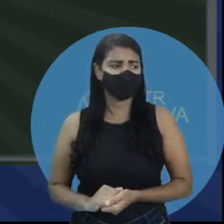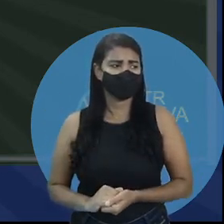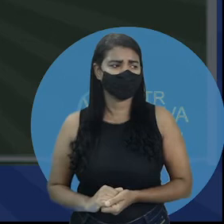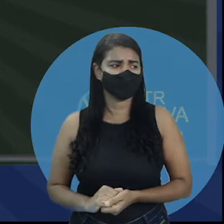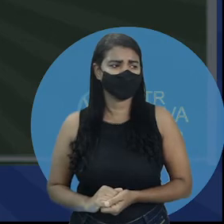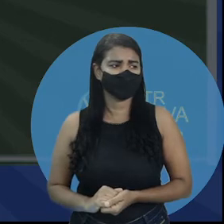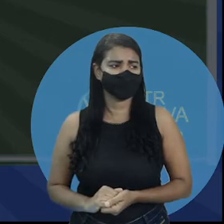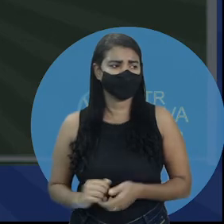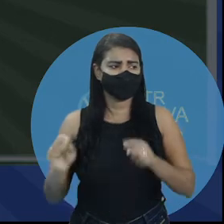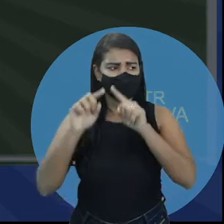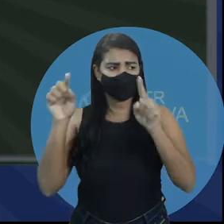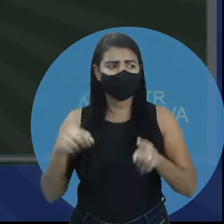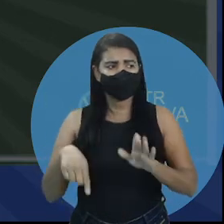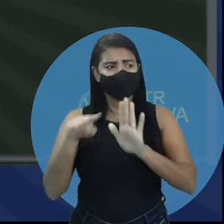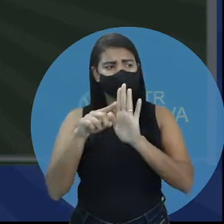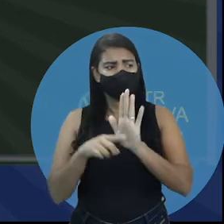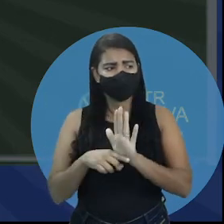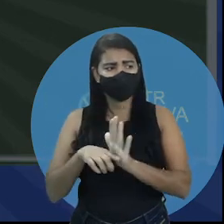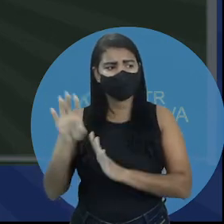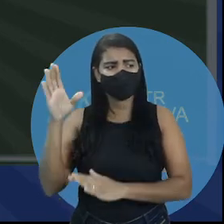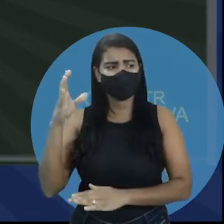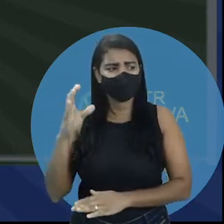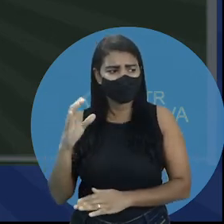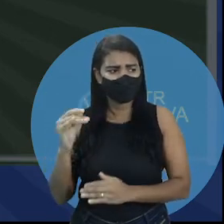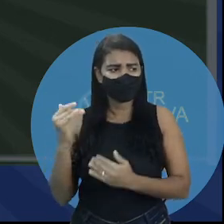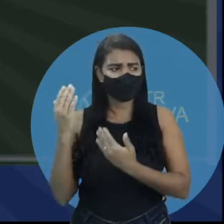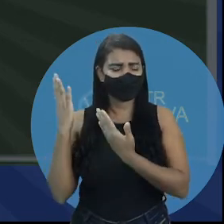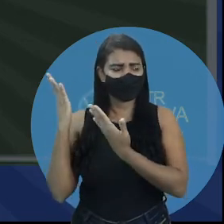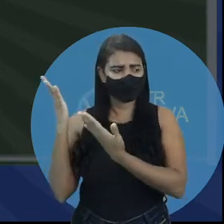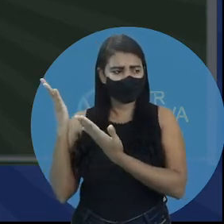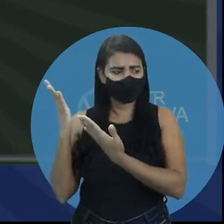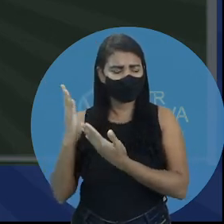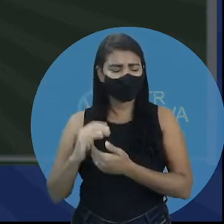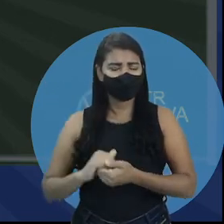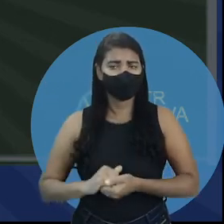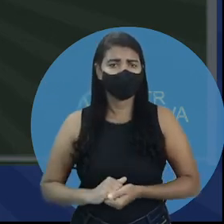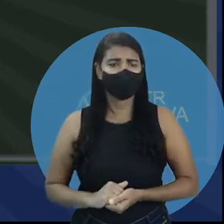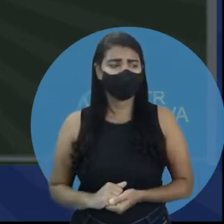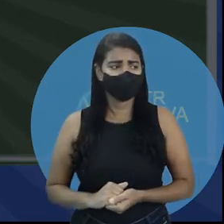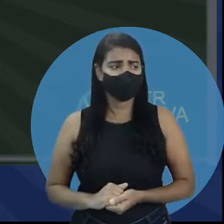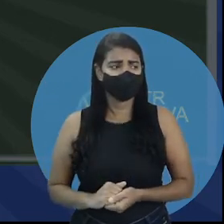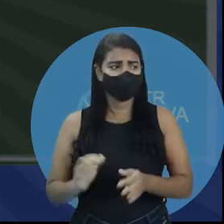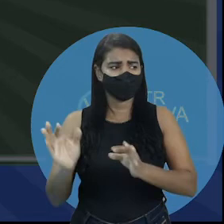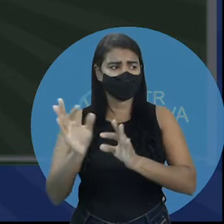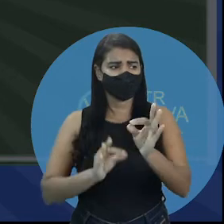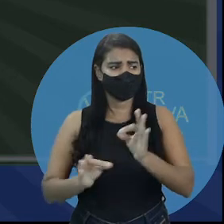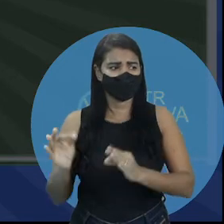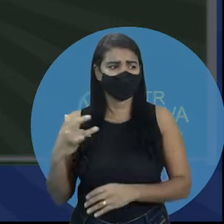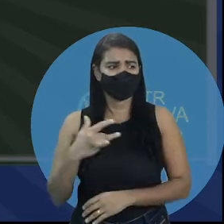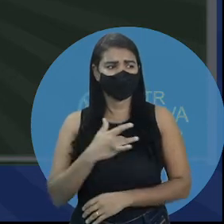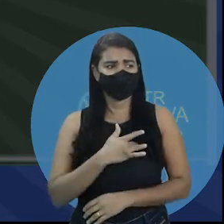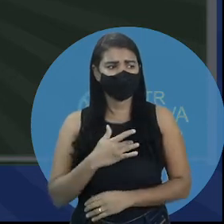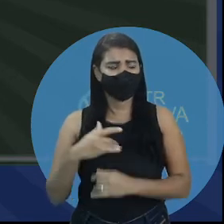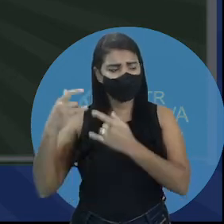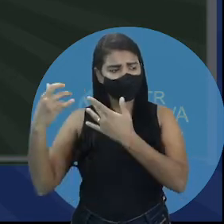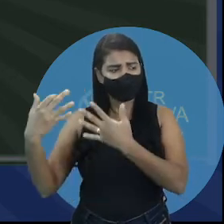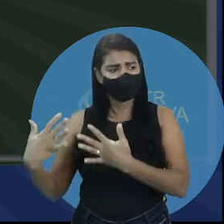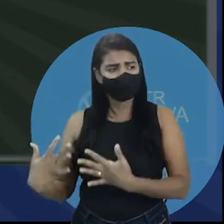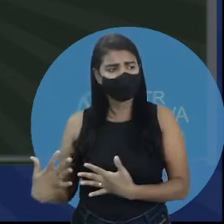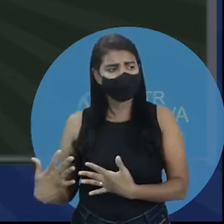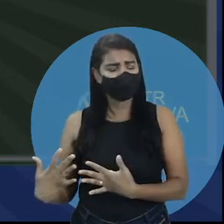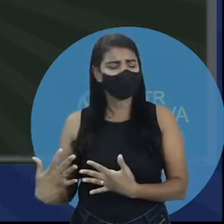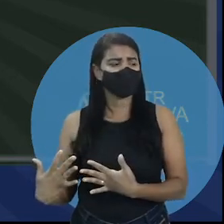a nossa metodologia de pesquisas, que foi através de dados da Organização Mundial da Saúde, que falava